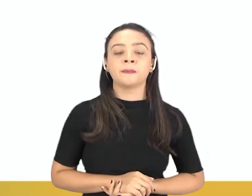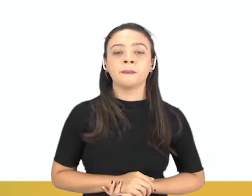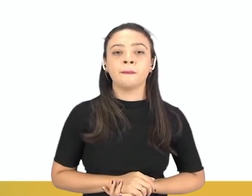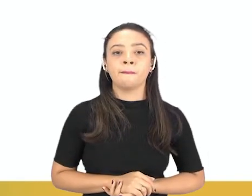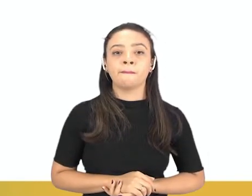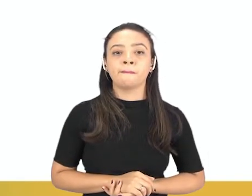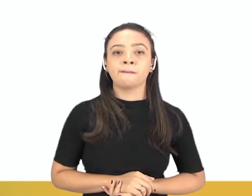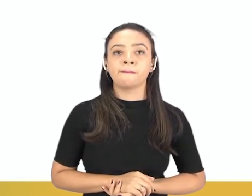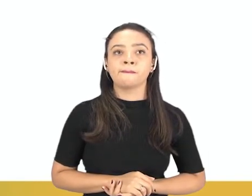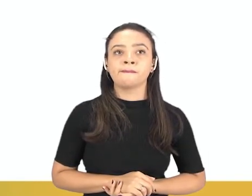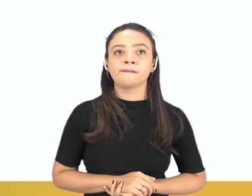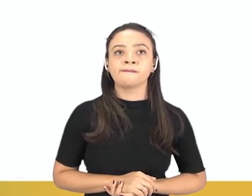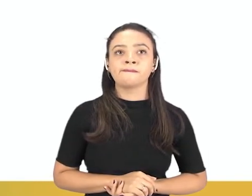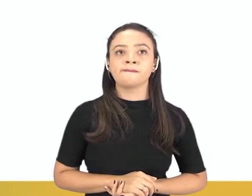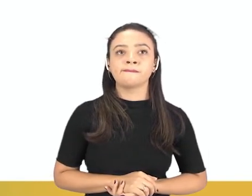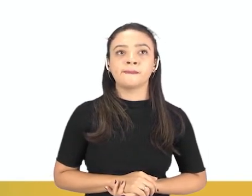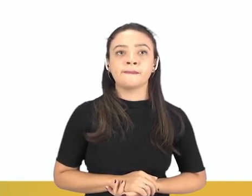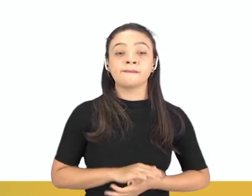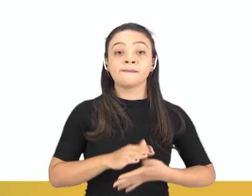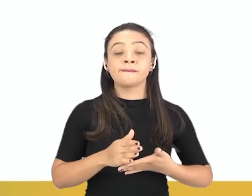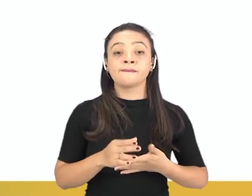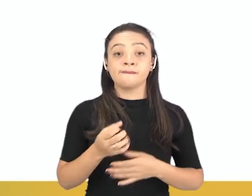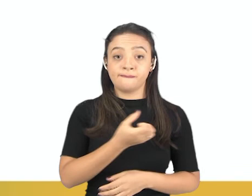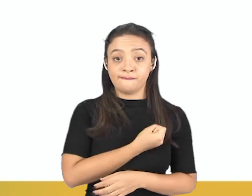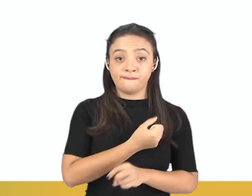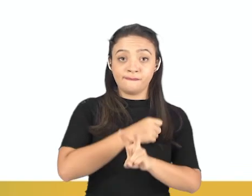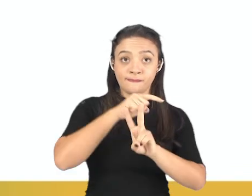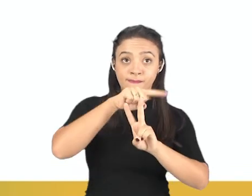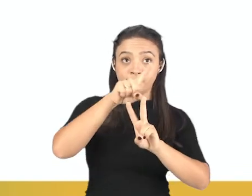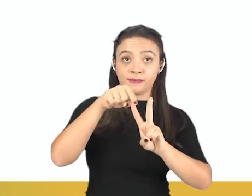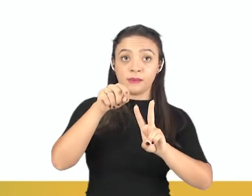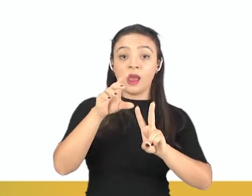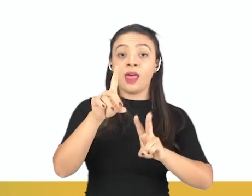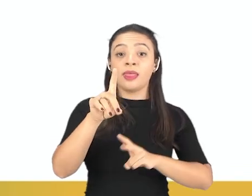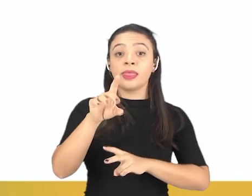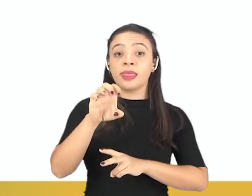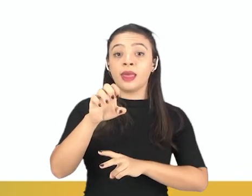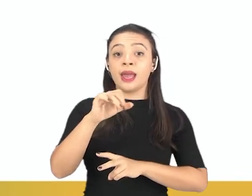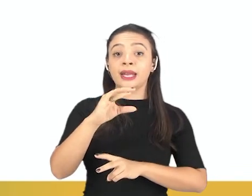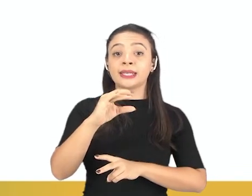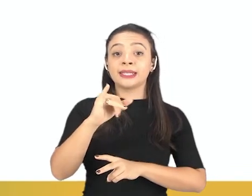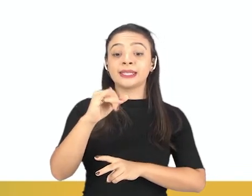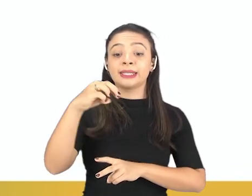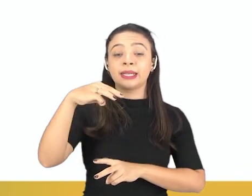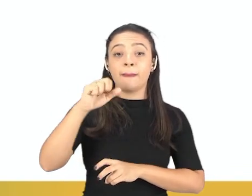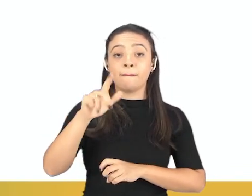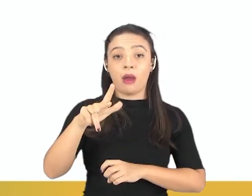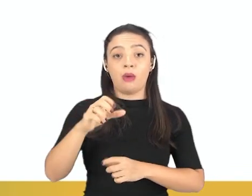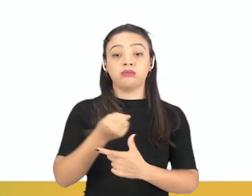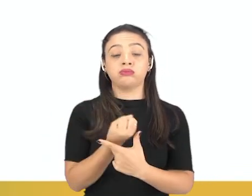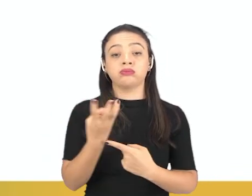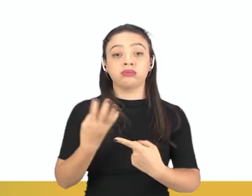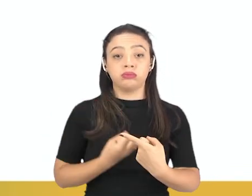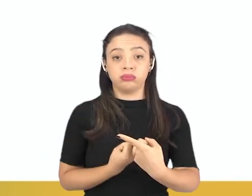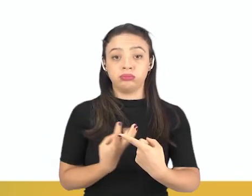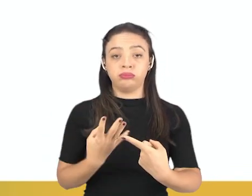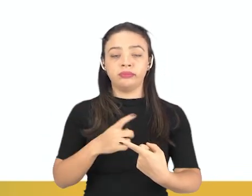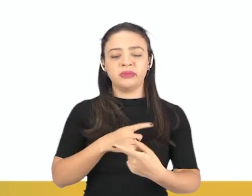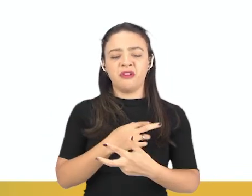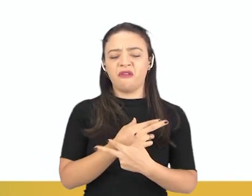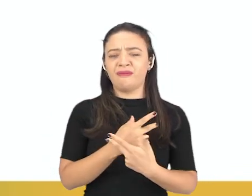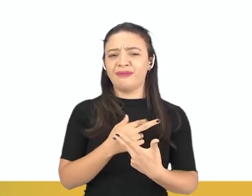simboliza o número PI é o valor de Pi é decimal número pilha um número decimal com infinitas